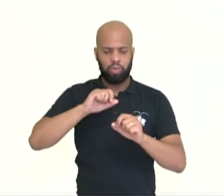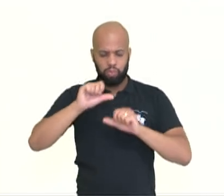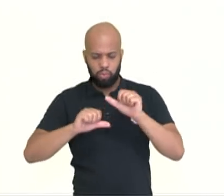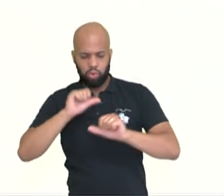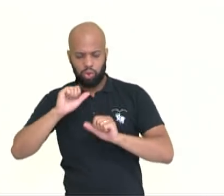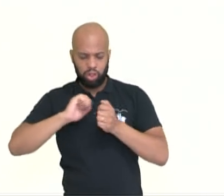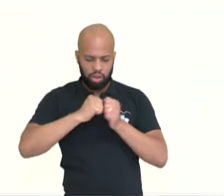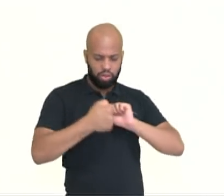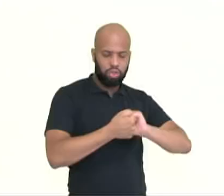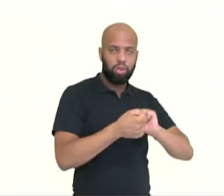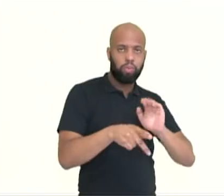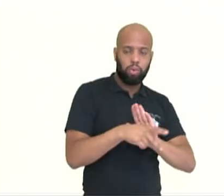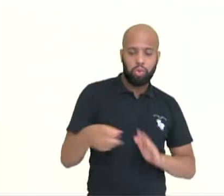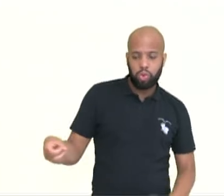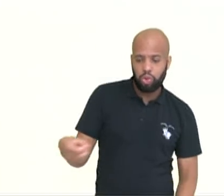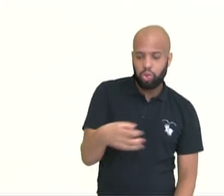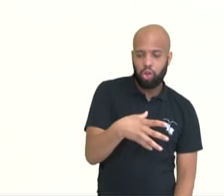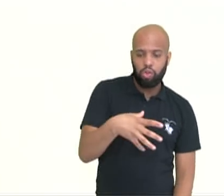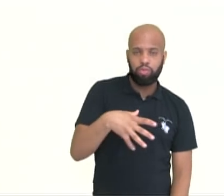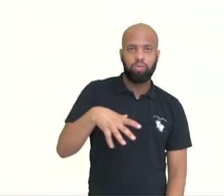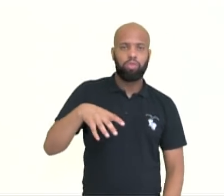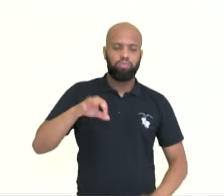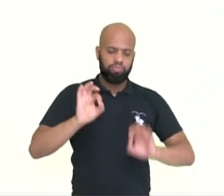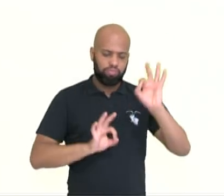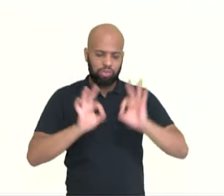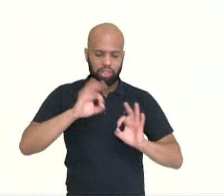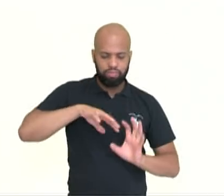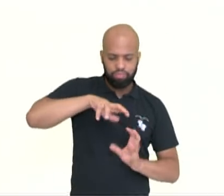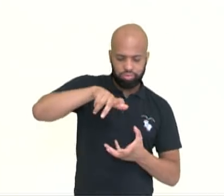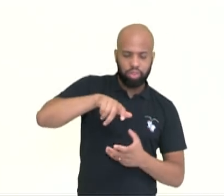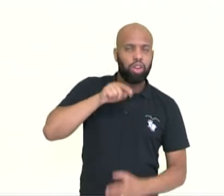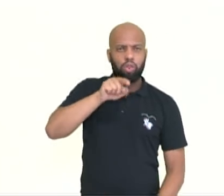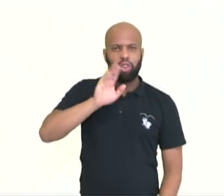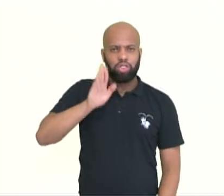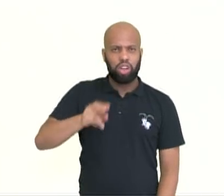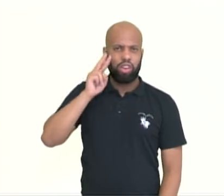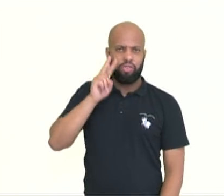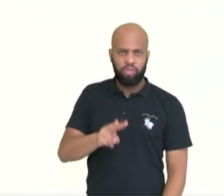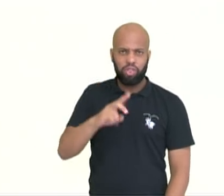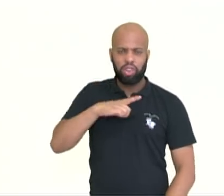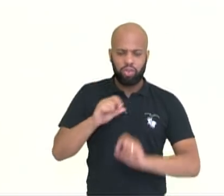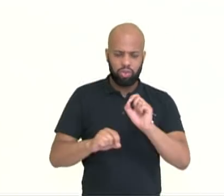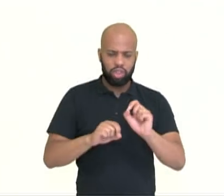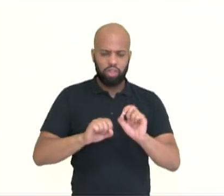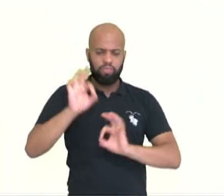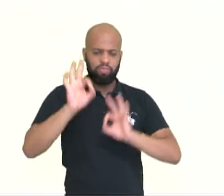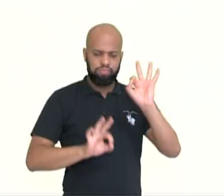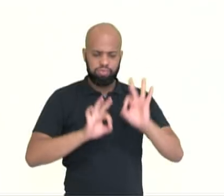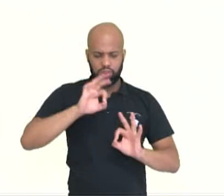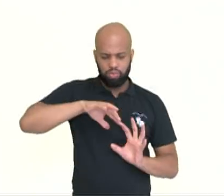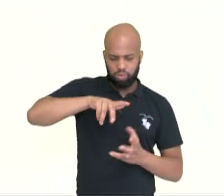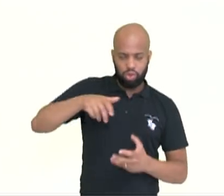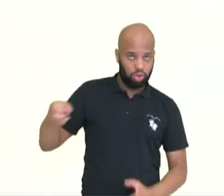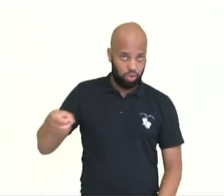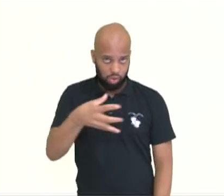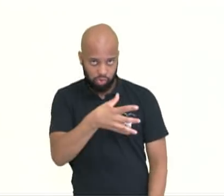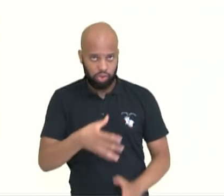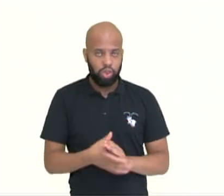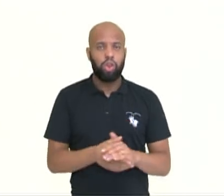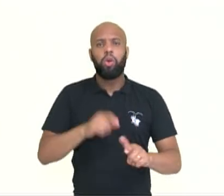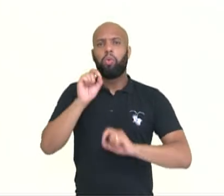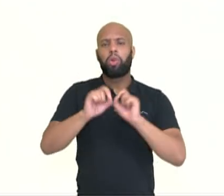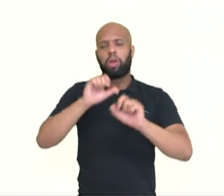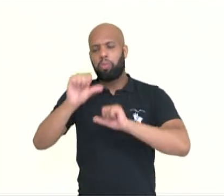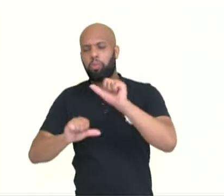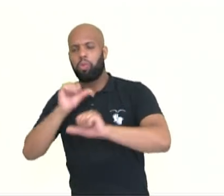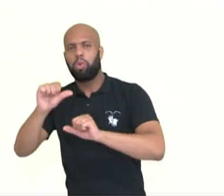com a chamada nova ordem mundial? Você já ouviu falar do termo nova ordem mundial? O que será que